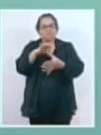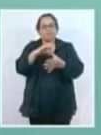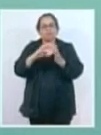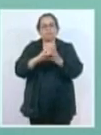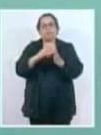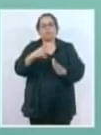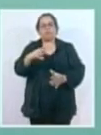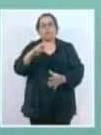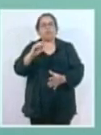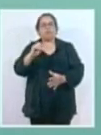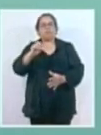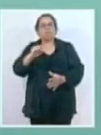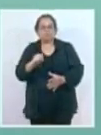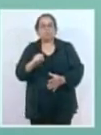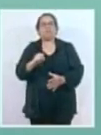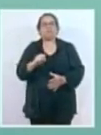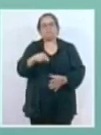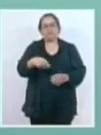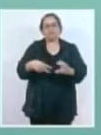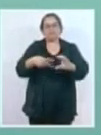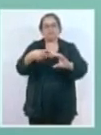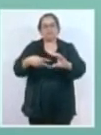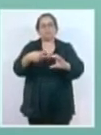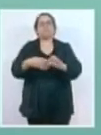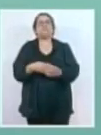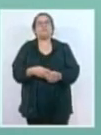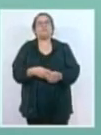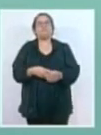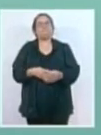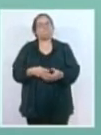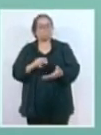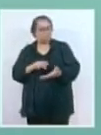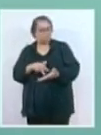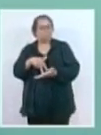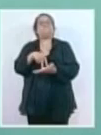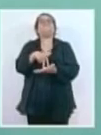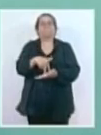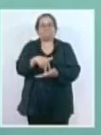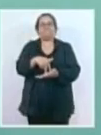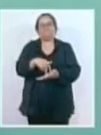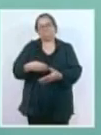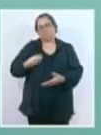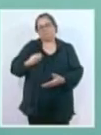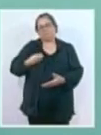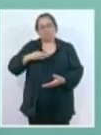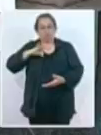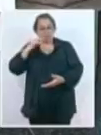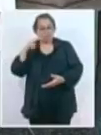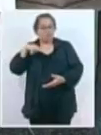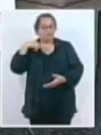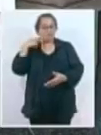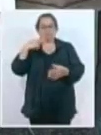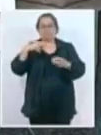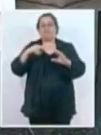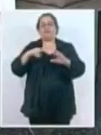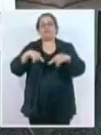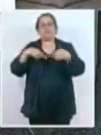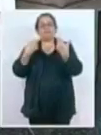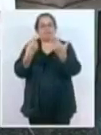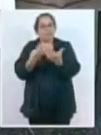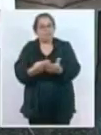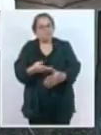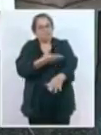Câmara Municipal. Ele é vereador sempre atuante, presente, né, vereador? Presente em todas as sessões. Amém. Ordinárias,